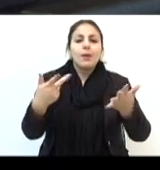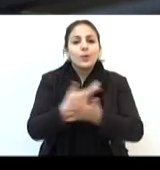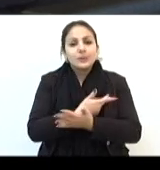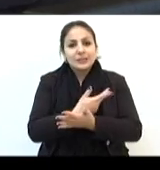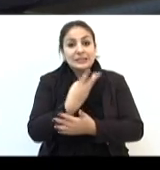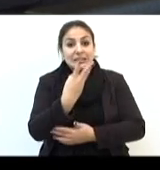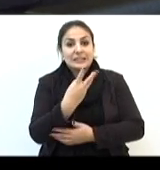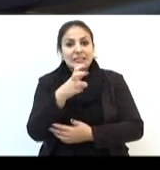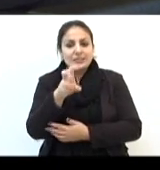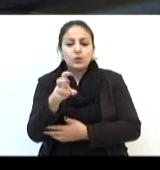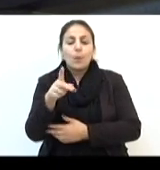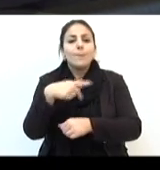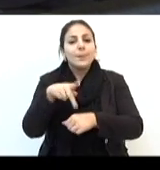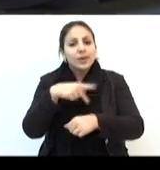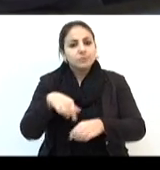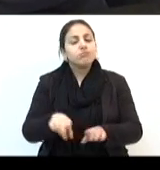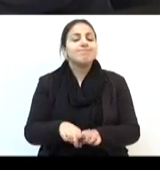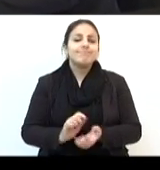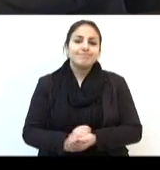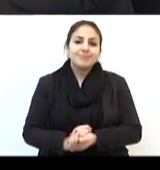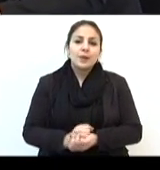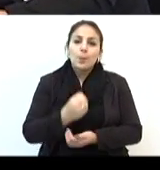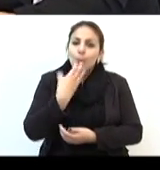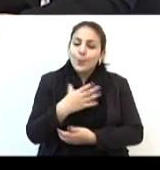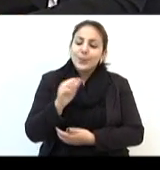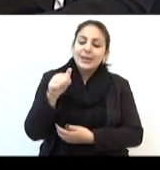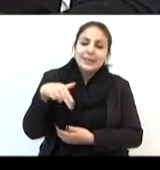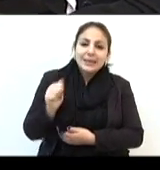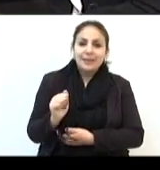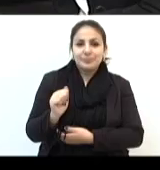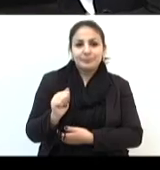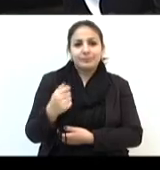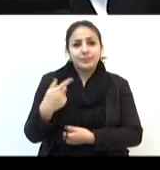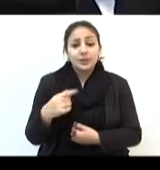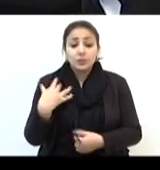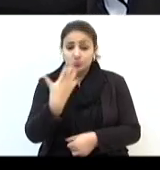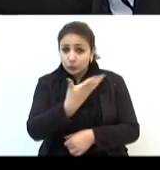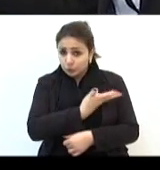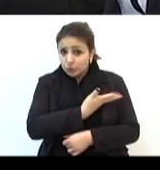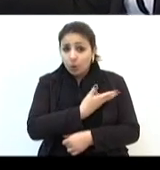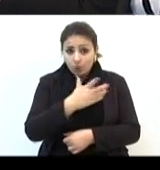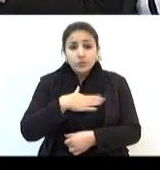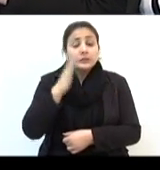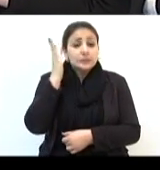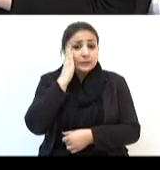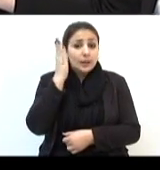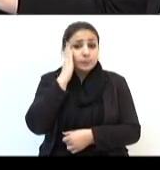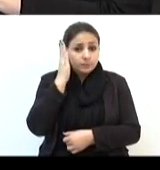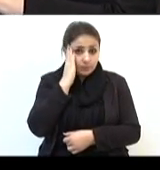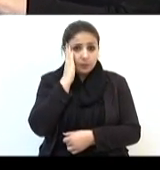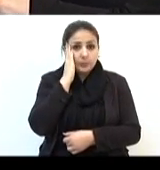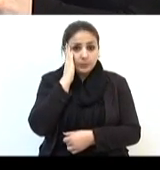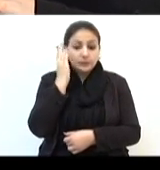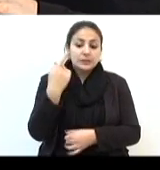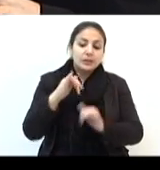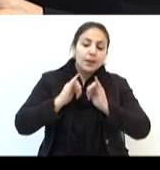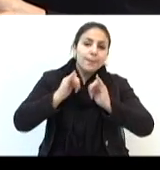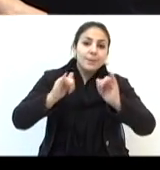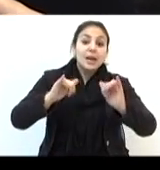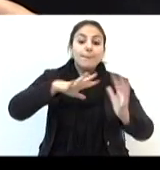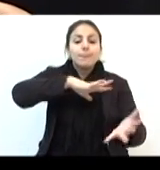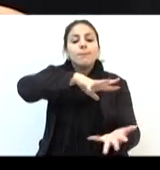em 35 países. Então, Ana, isso mesmo. Nós tomamos ciência dessa campanha, que é uma